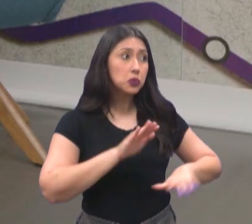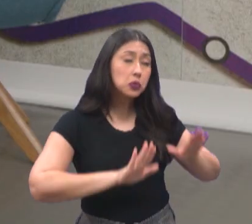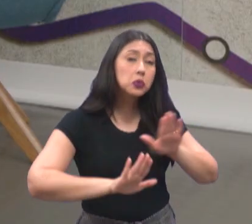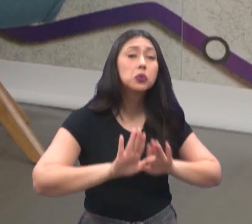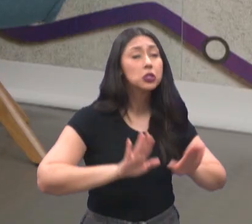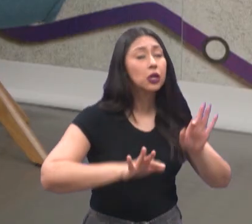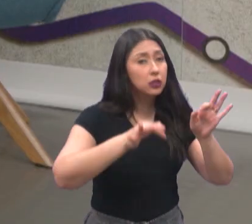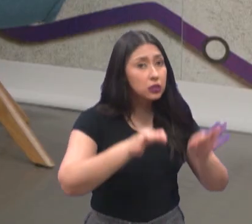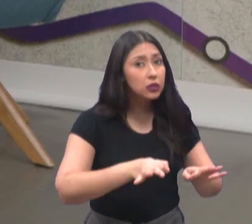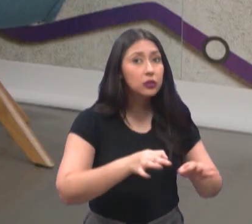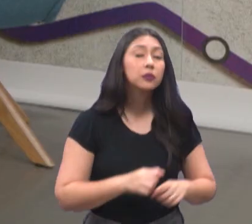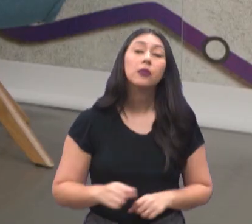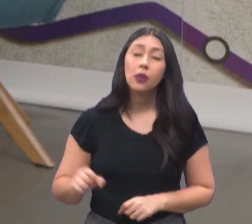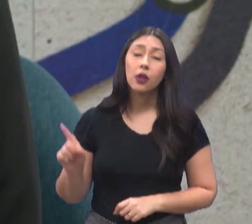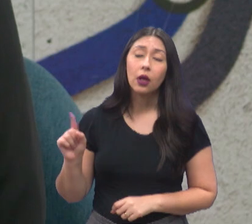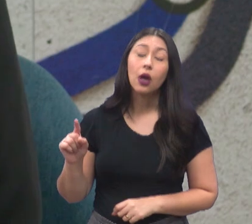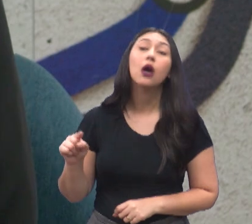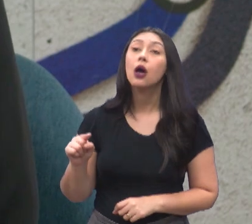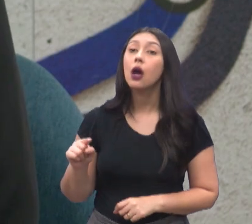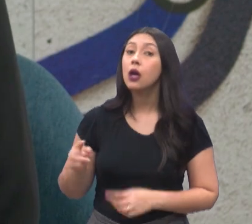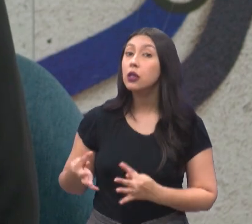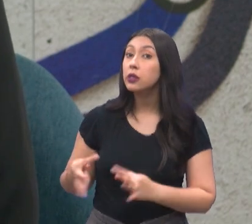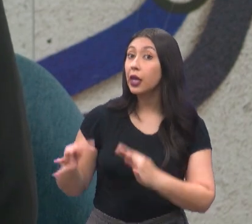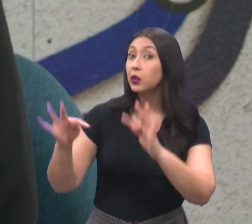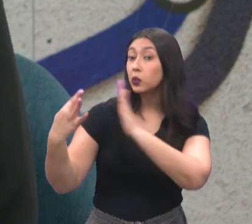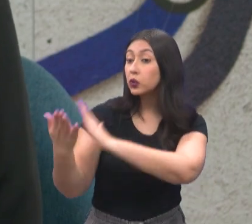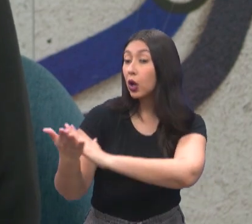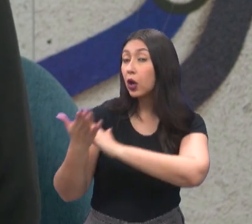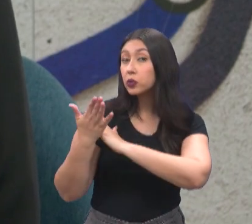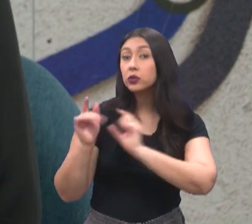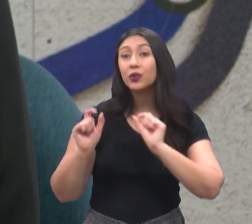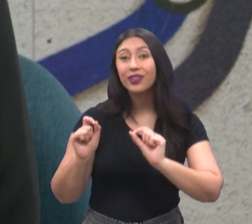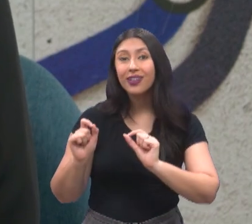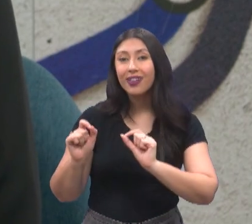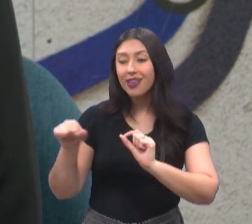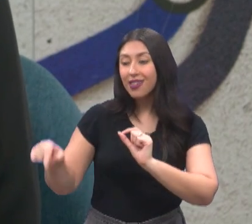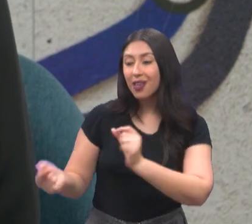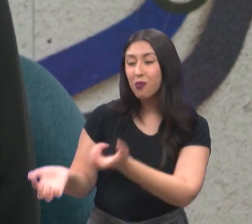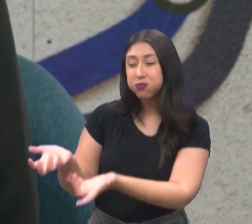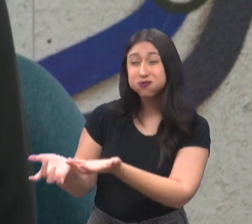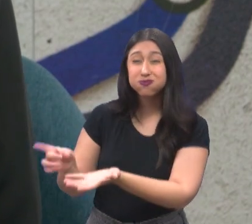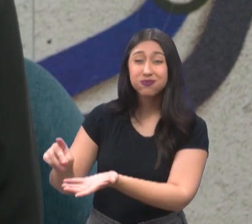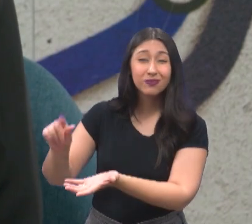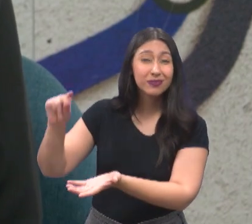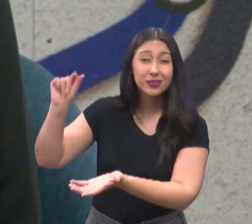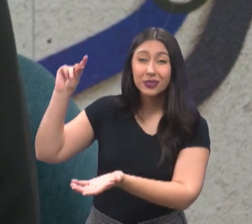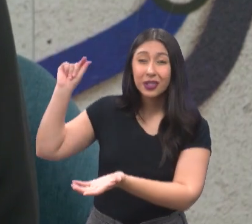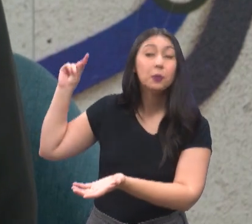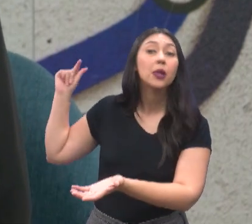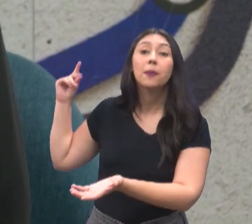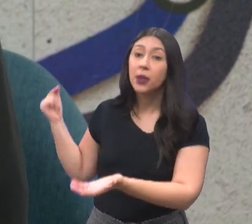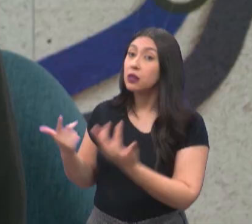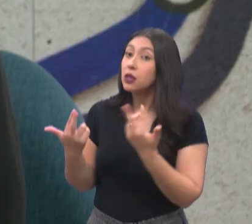for entrar nessa área, né? Uma coisa que a tecnologia te traz, que a fundição é antiga como o ofício da joalheria, ela